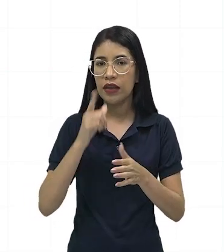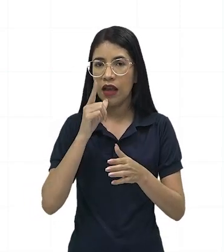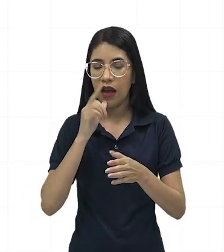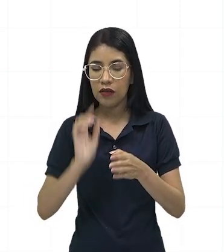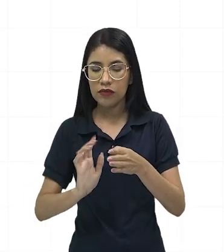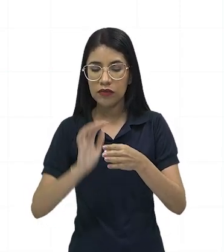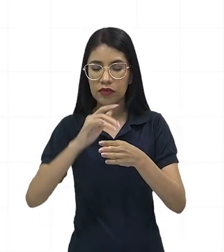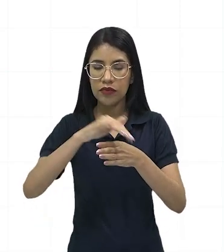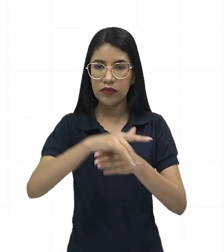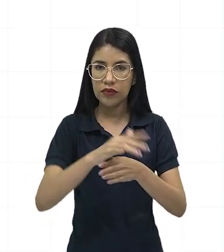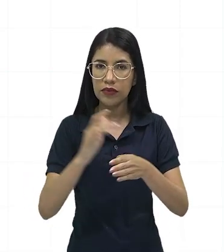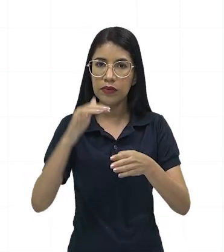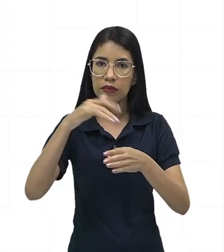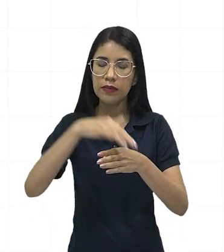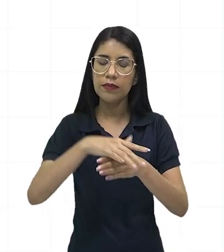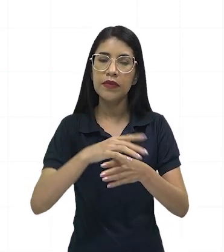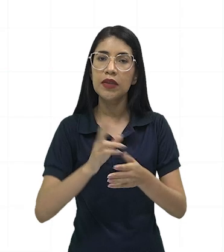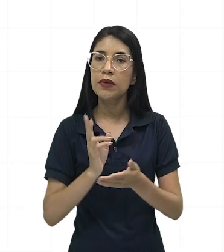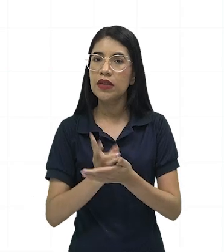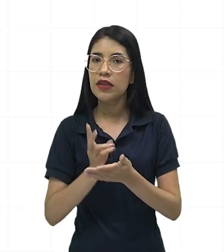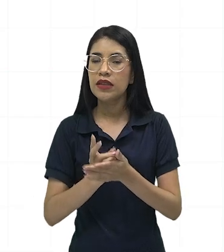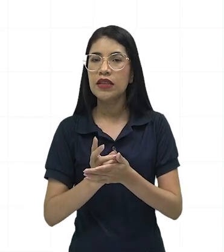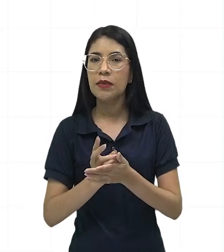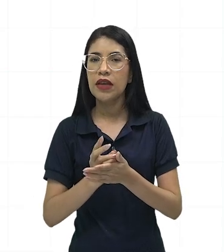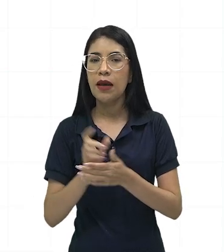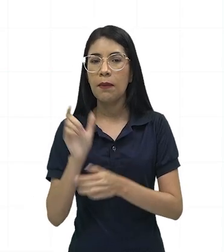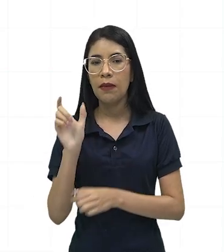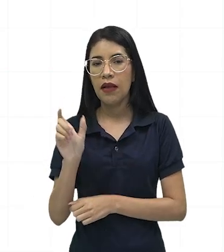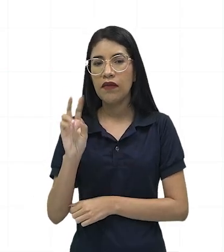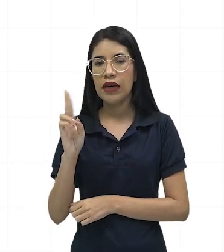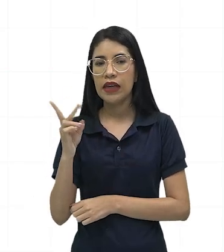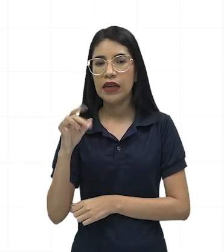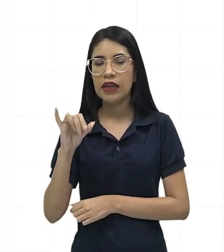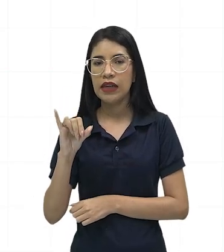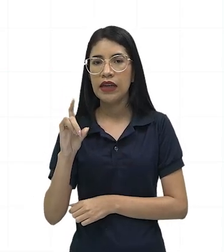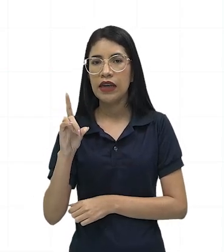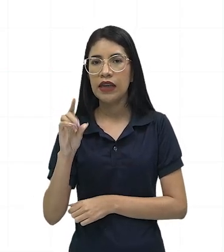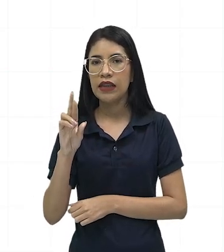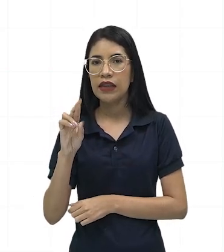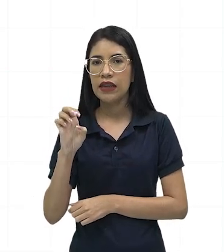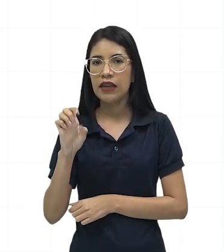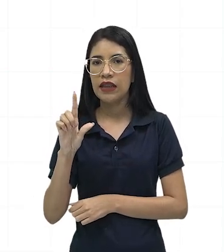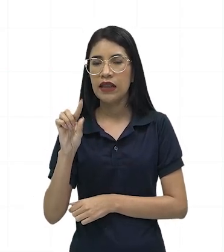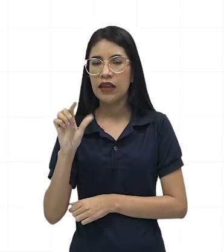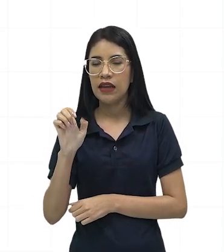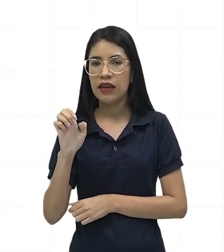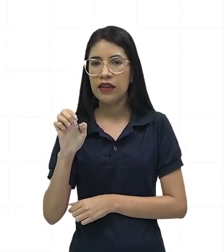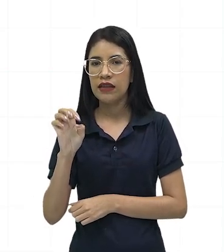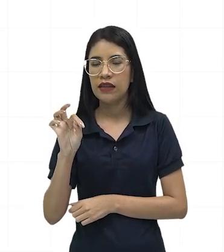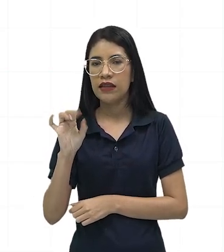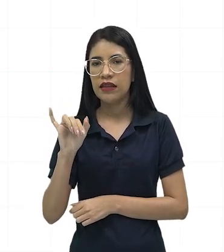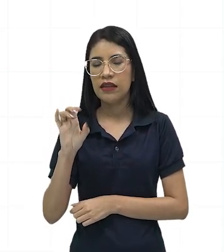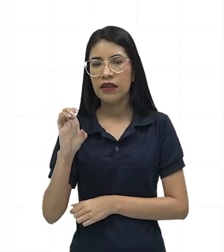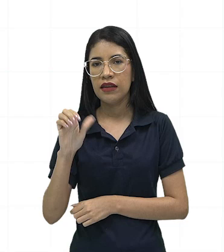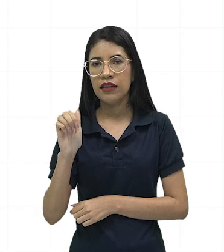d'água, tá? Então, toda vez que a gente falar em hidrelétricas também pode